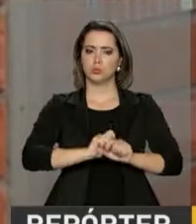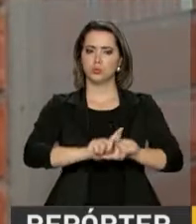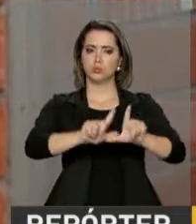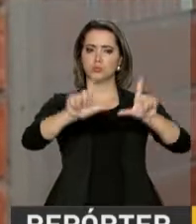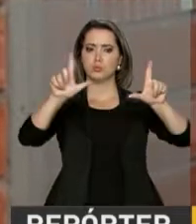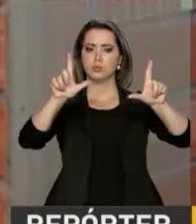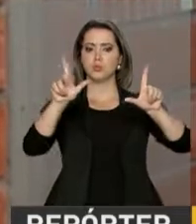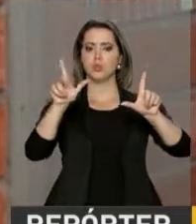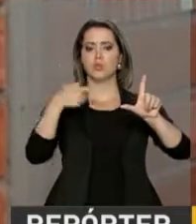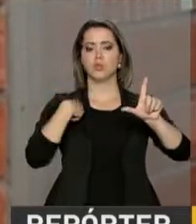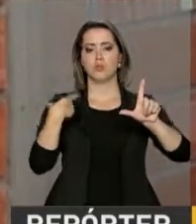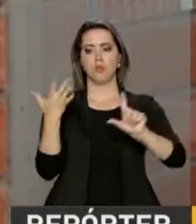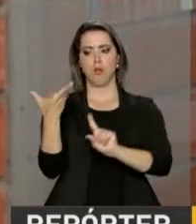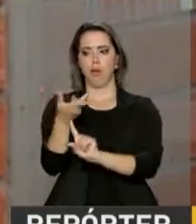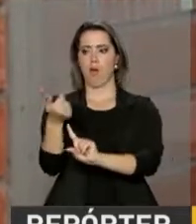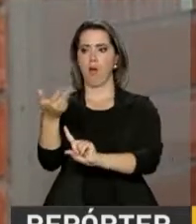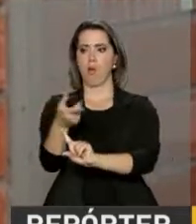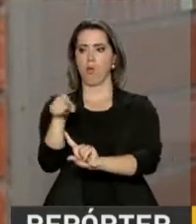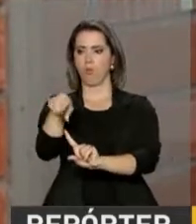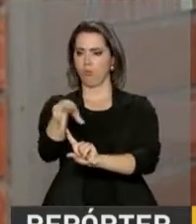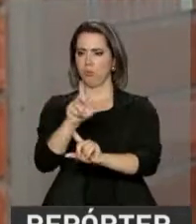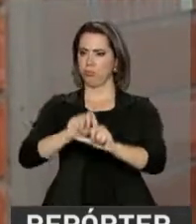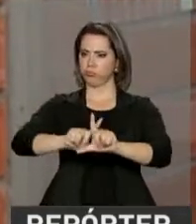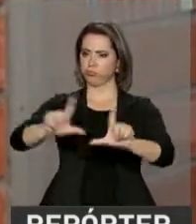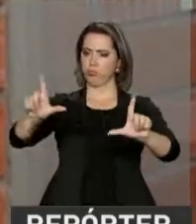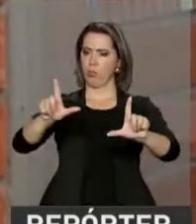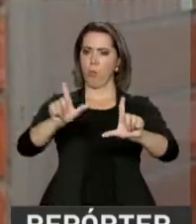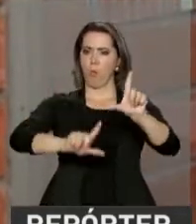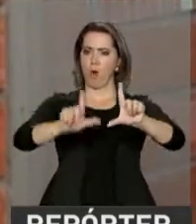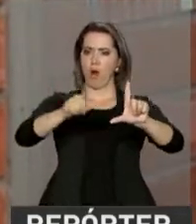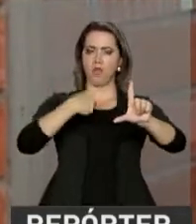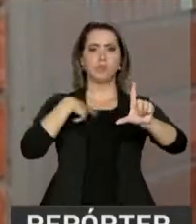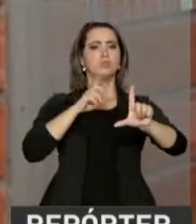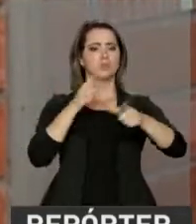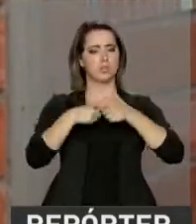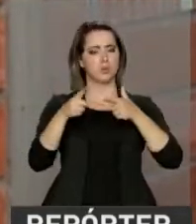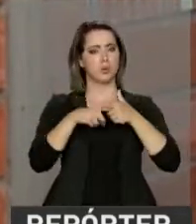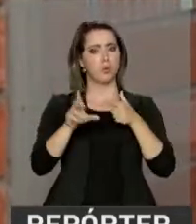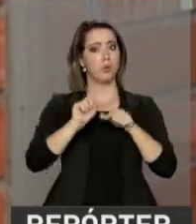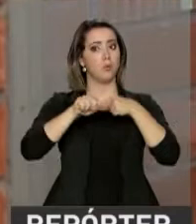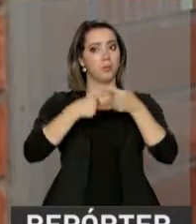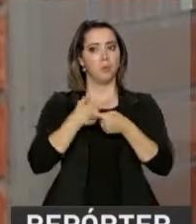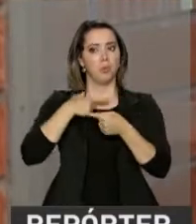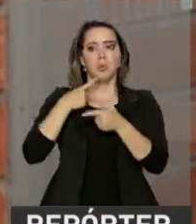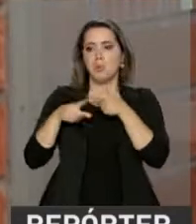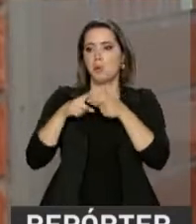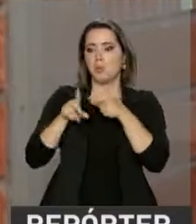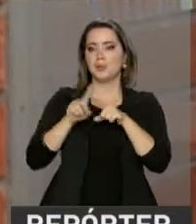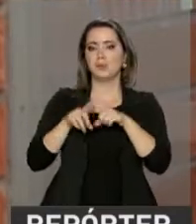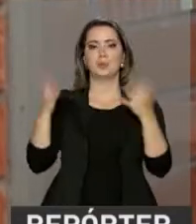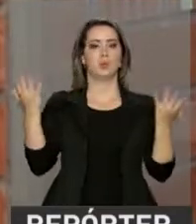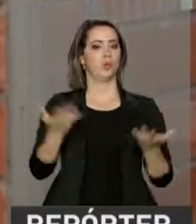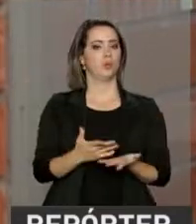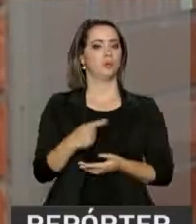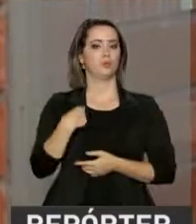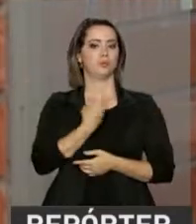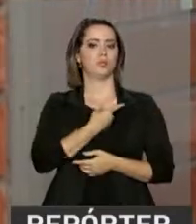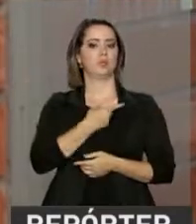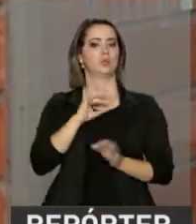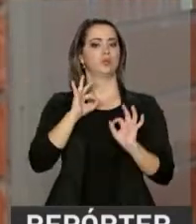a obra saísse radioativo ou que tivesse algum dano do efeito de radiação. Hoje,